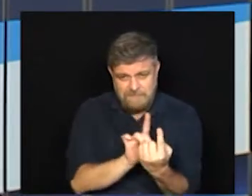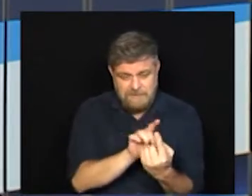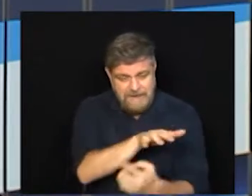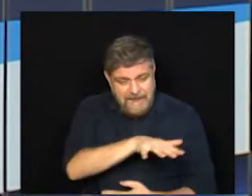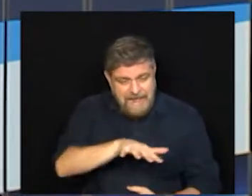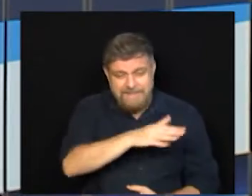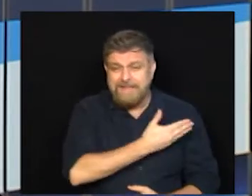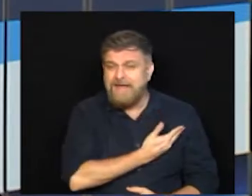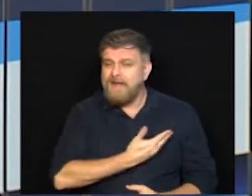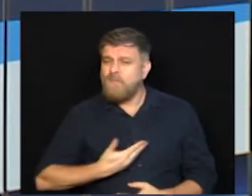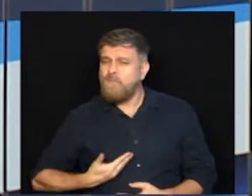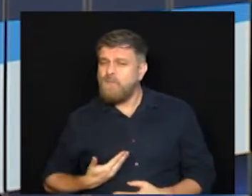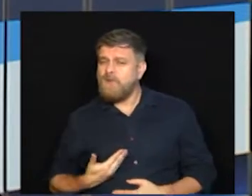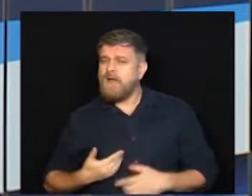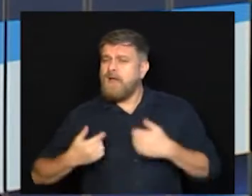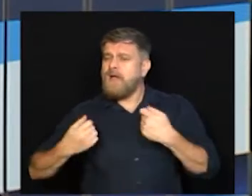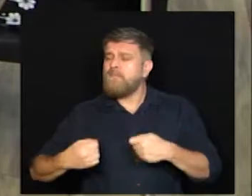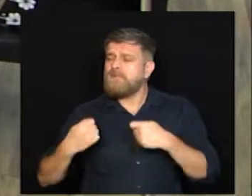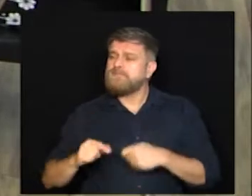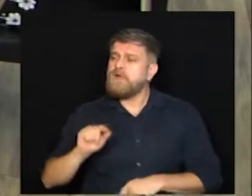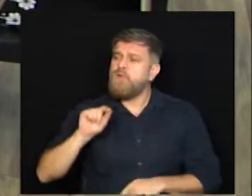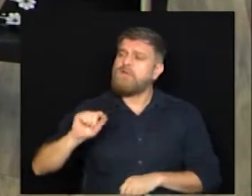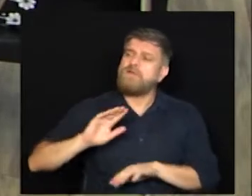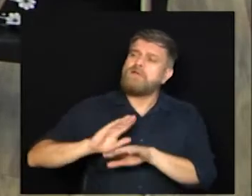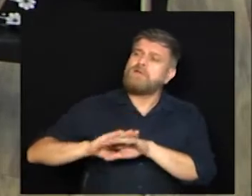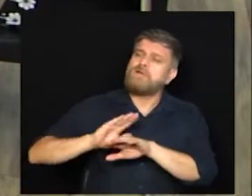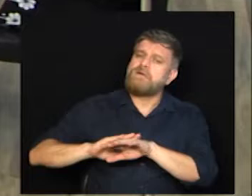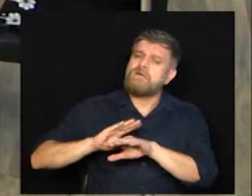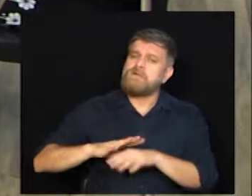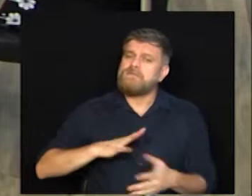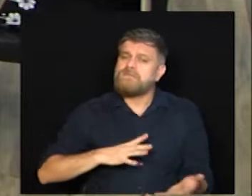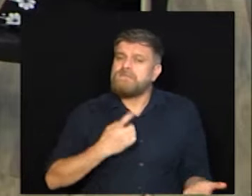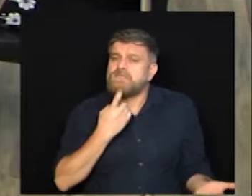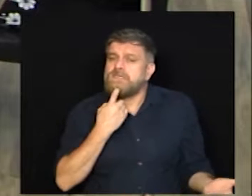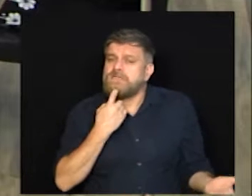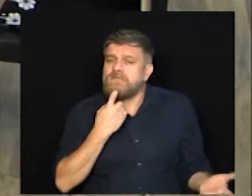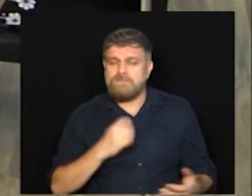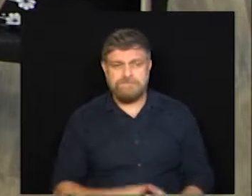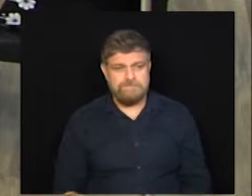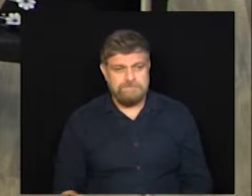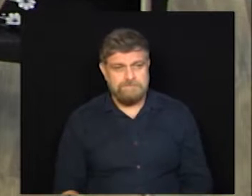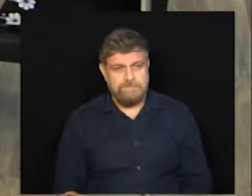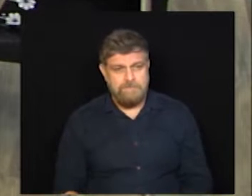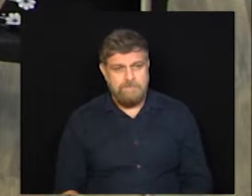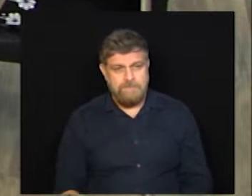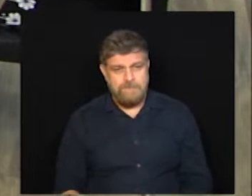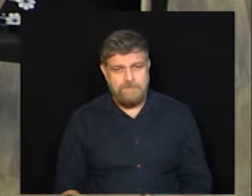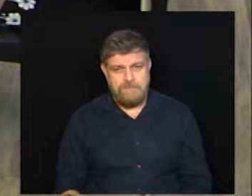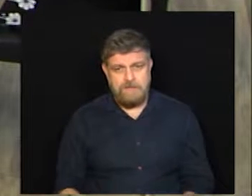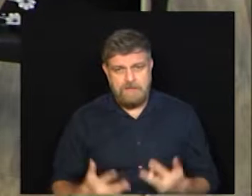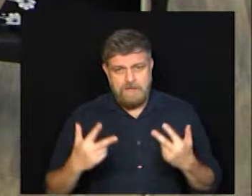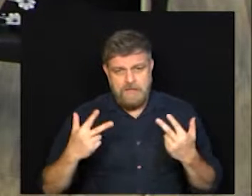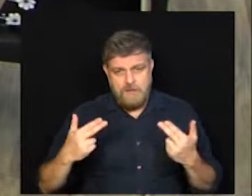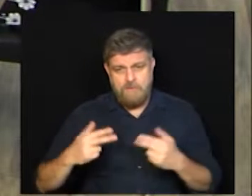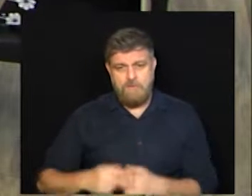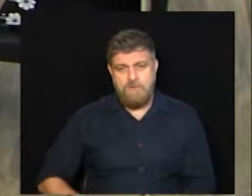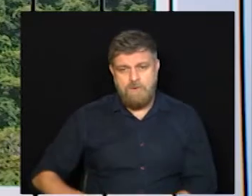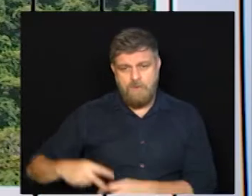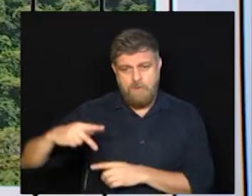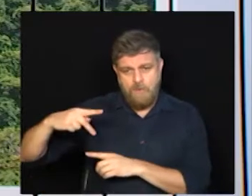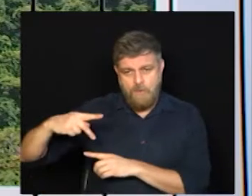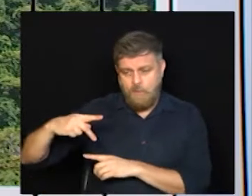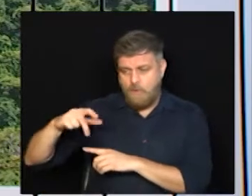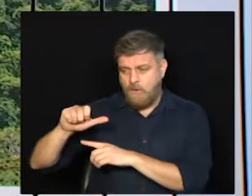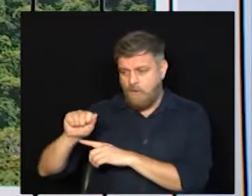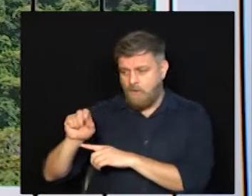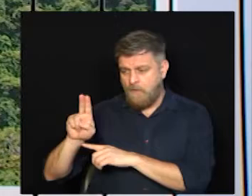serviços, o que é preciso fazer na nossa cidade? Bom, o Paulo Mariante colocou muito bem, né, o centro de